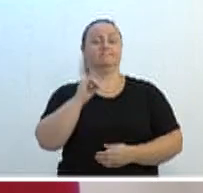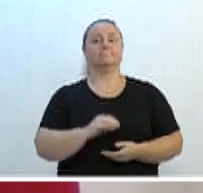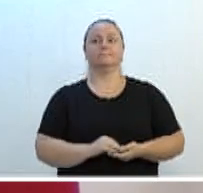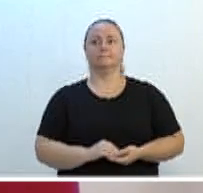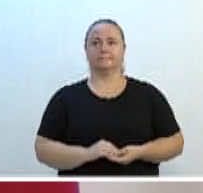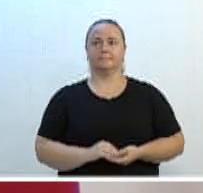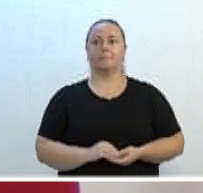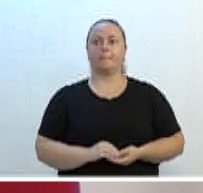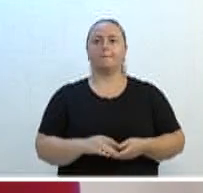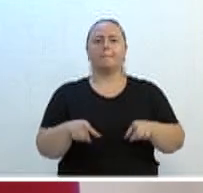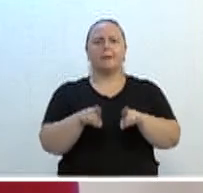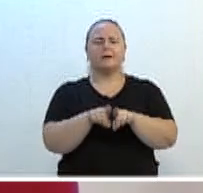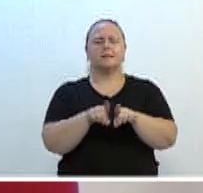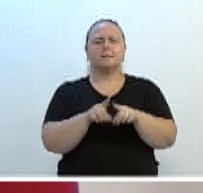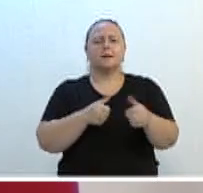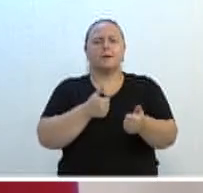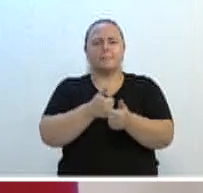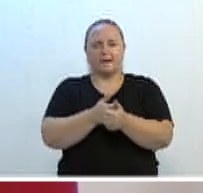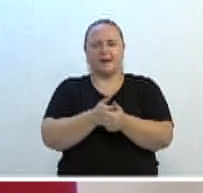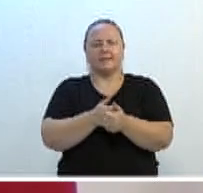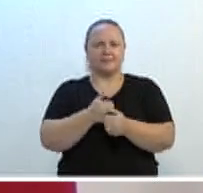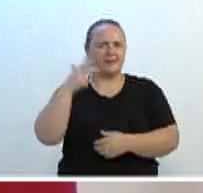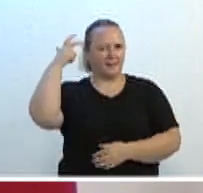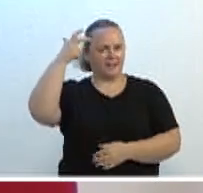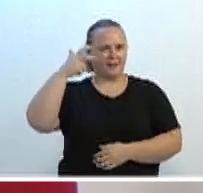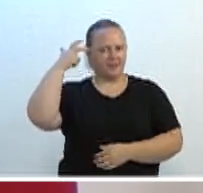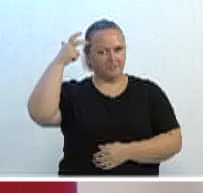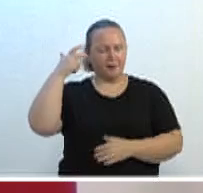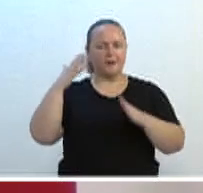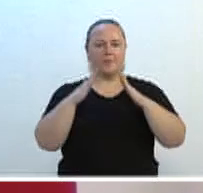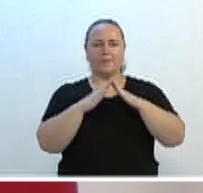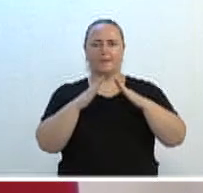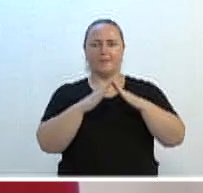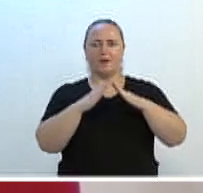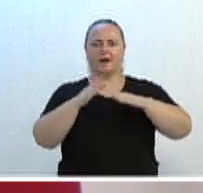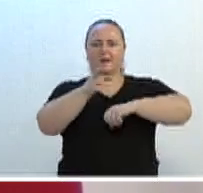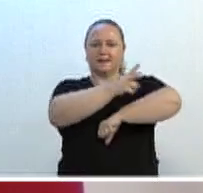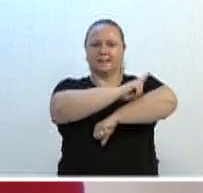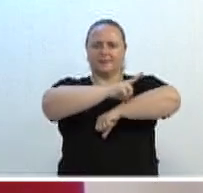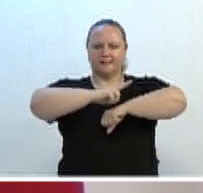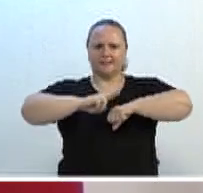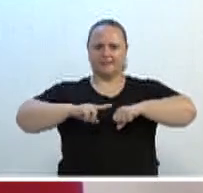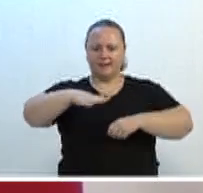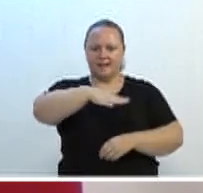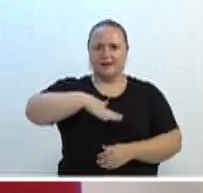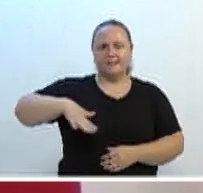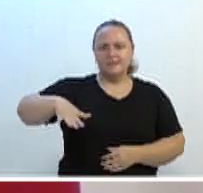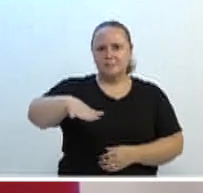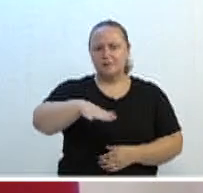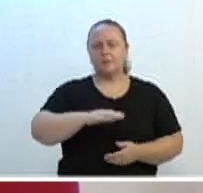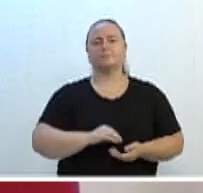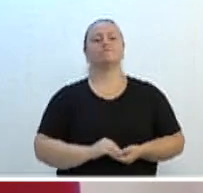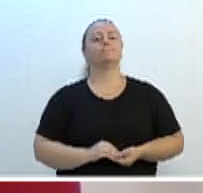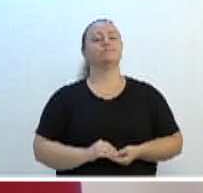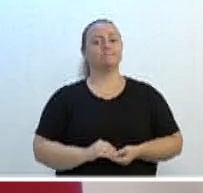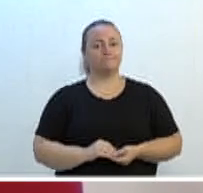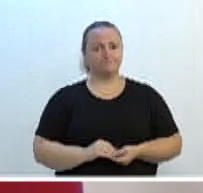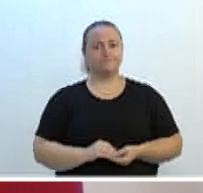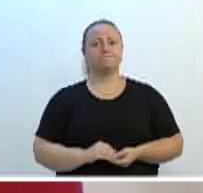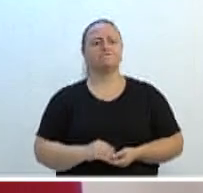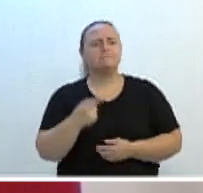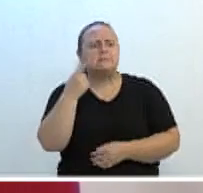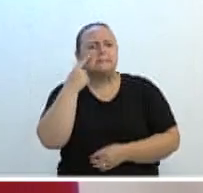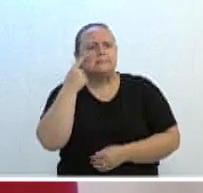Viário Norte, onde mora o alemão, nosso vereador amigo, quanto nós precisamos de ver aquela rua bem